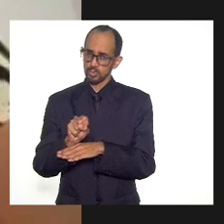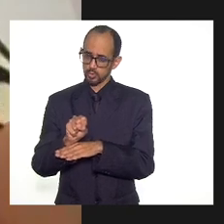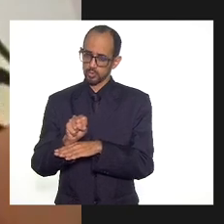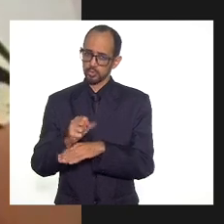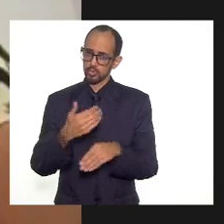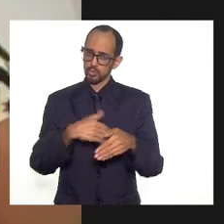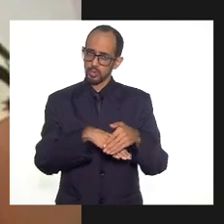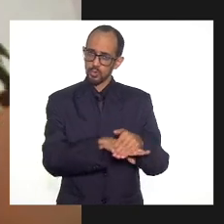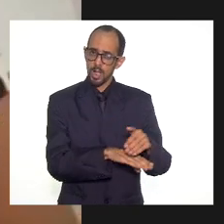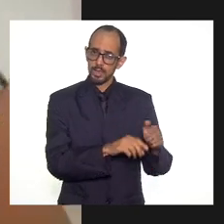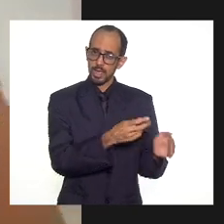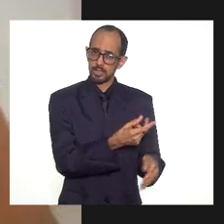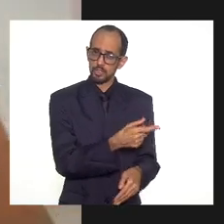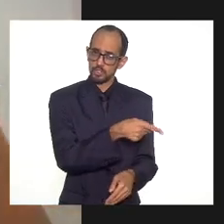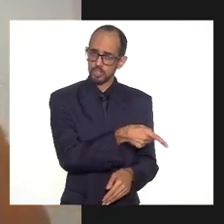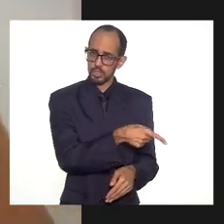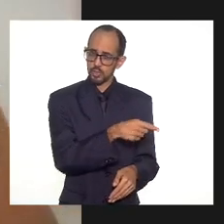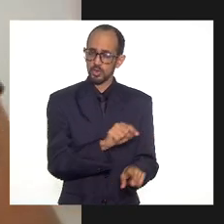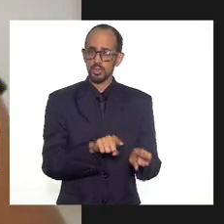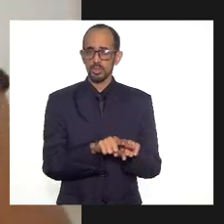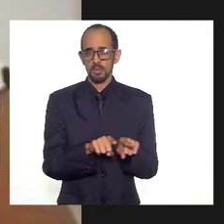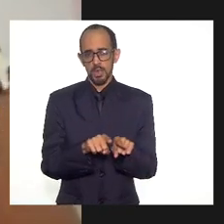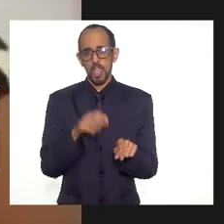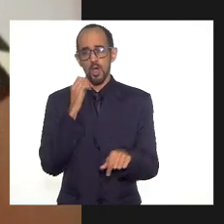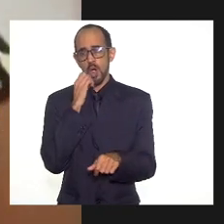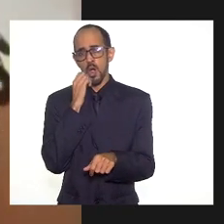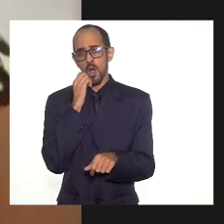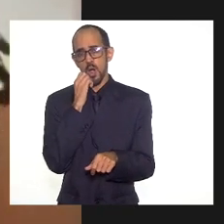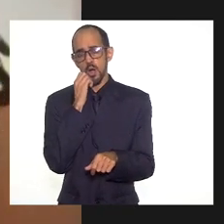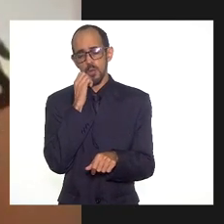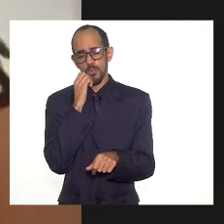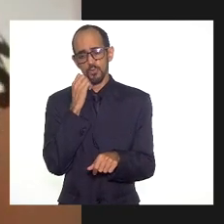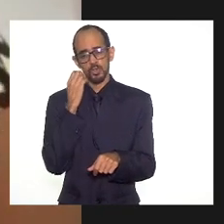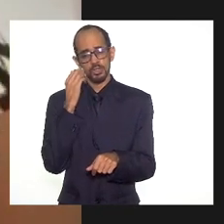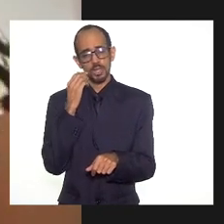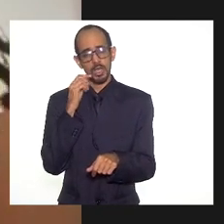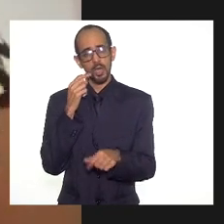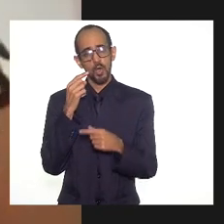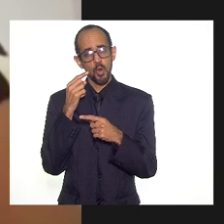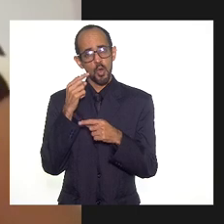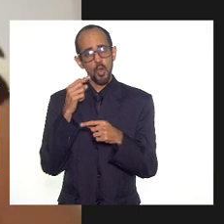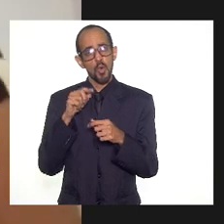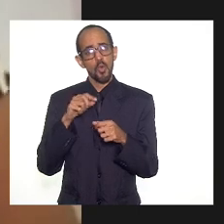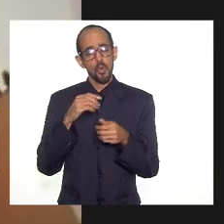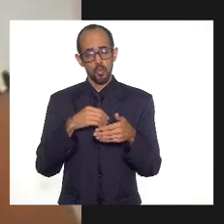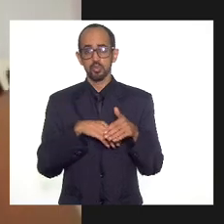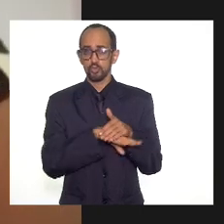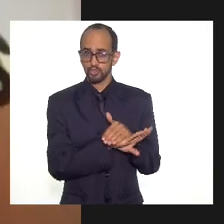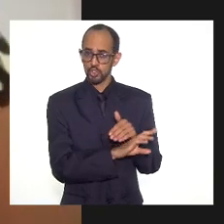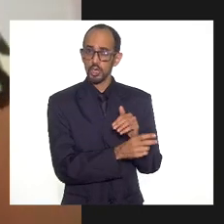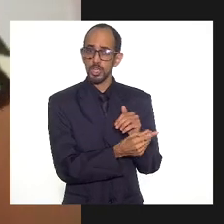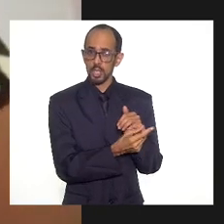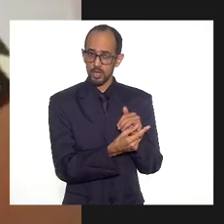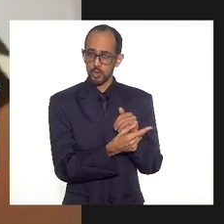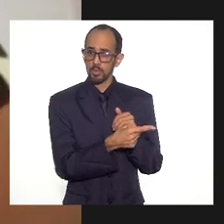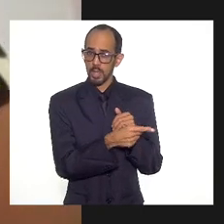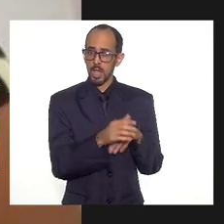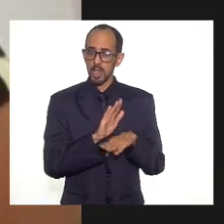colocados e, por óbvio, fundo de combate à pobreza é fundamental e importante, mas a gente viu que no